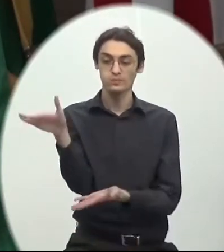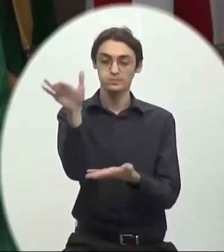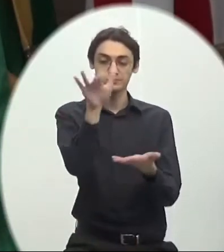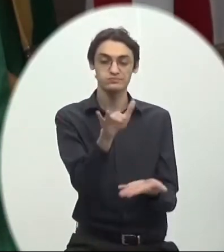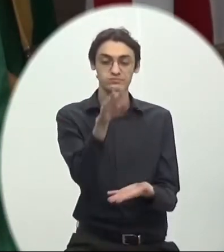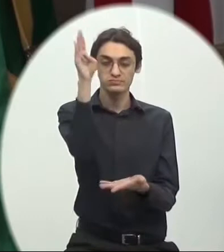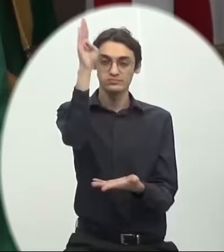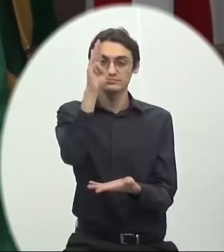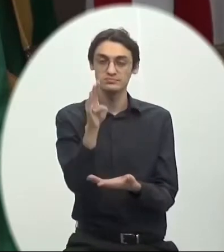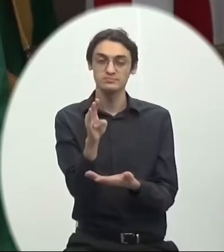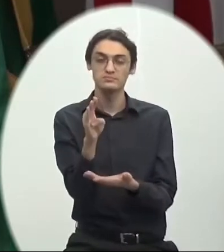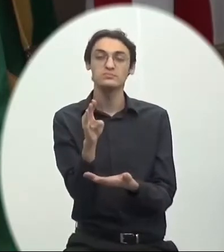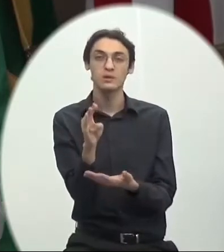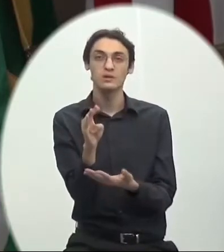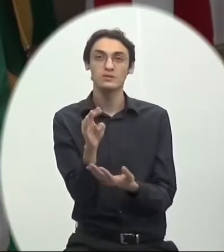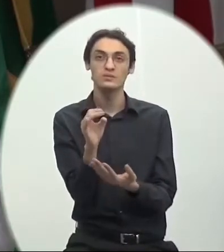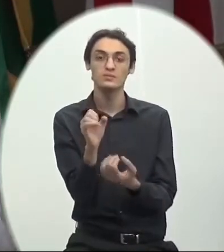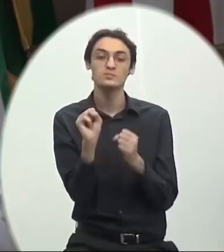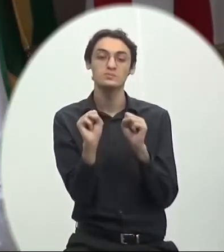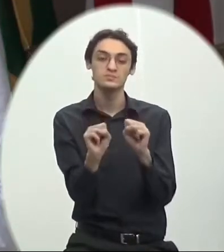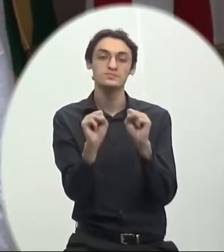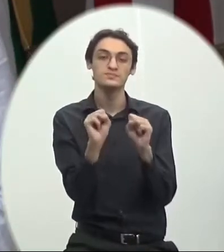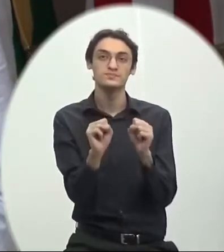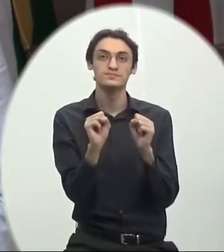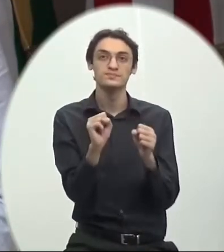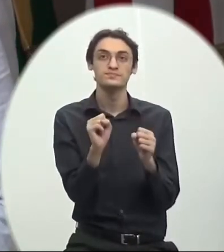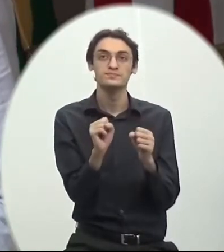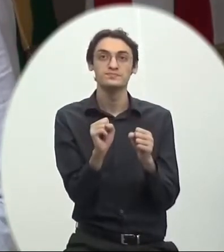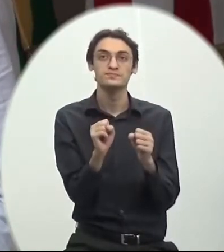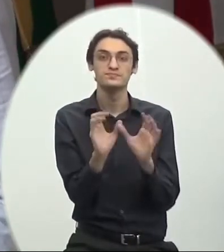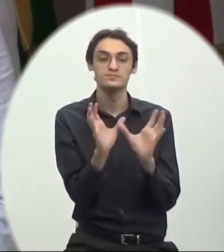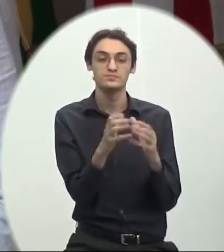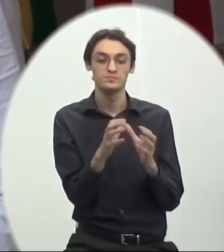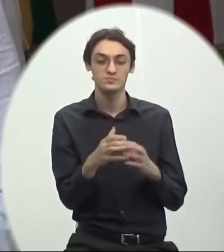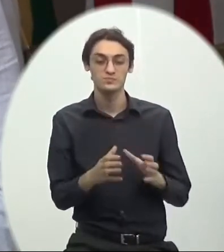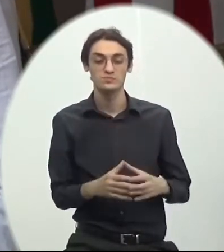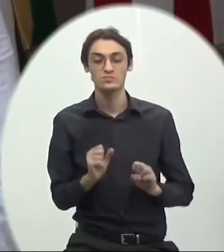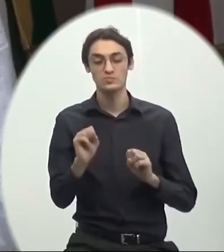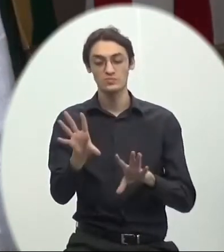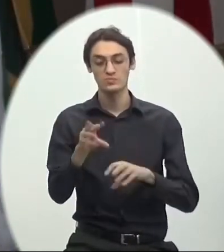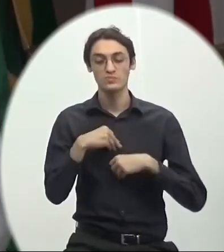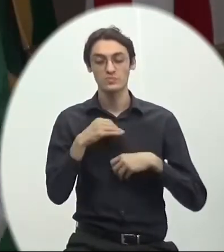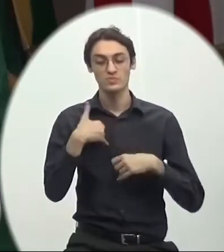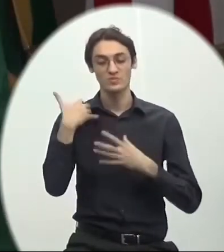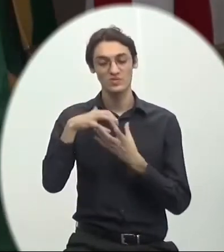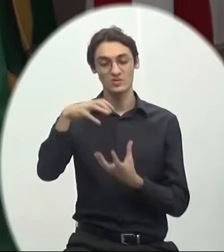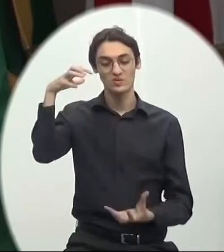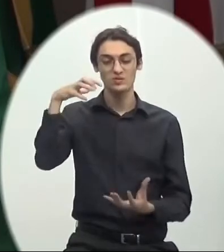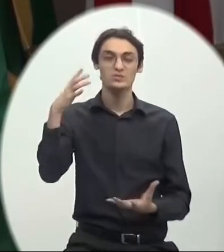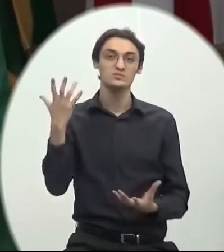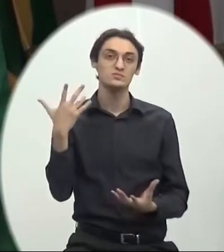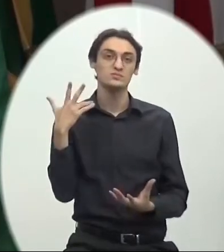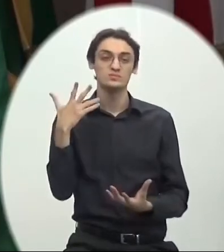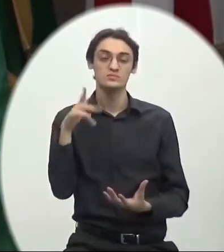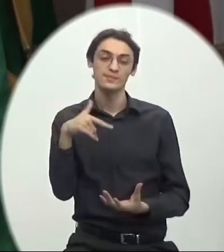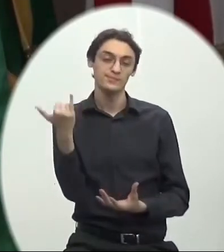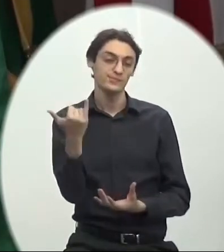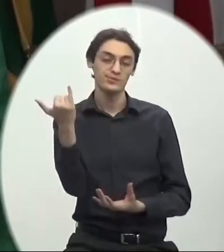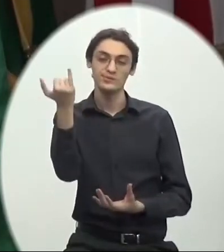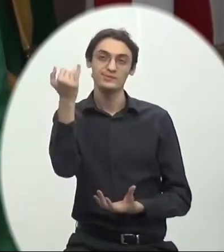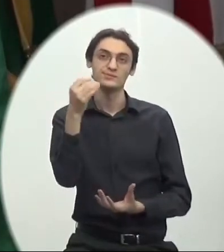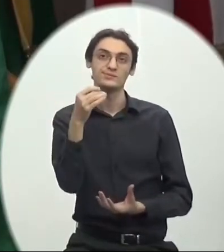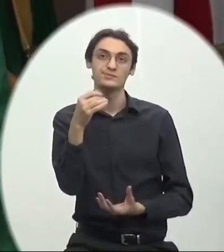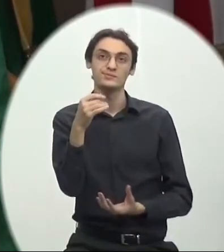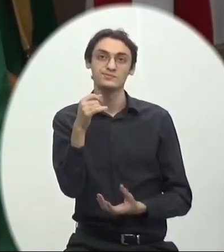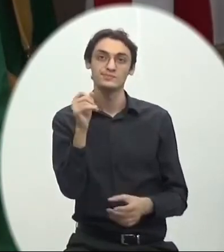principalmente que ela possa chegar aqui para os grupos de risco, para os idosos, que são importantes